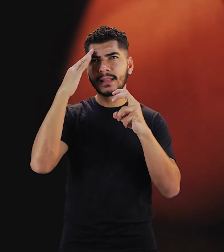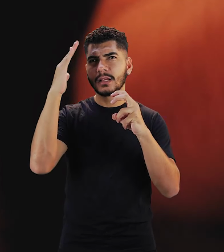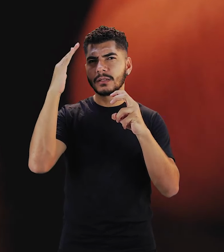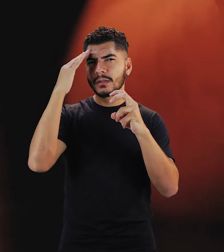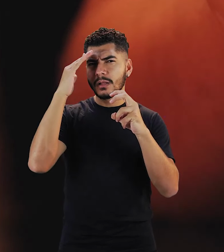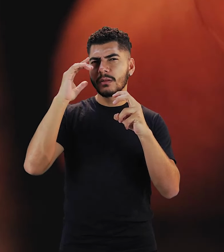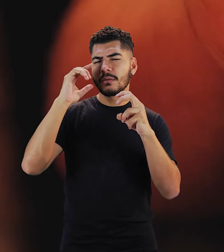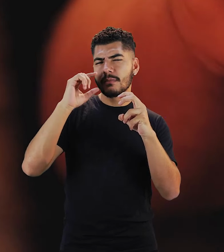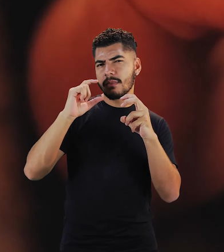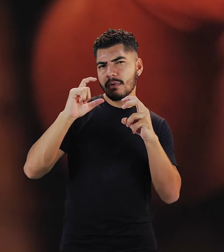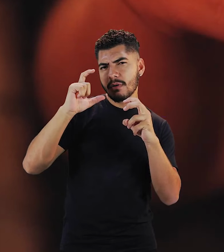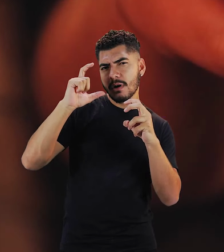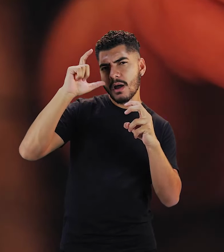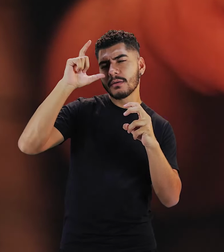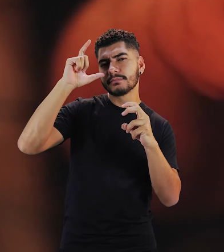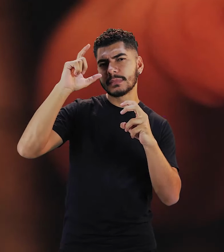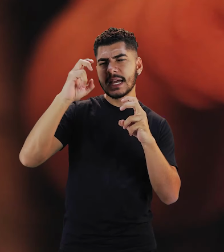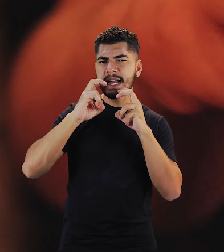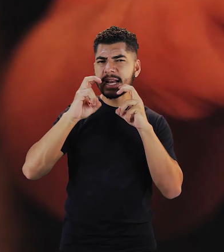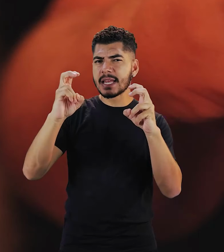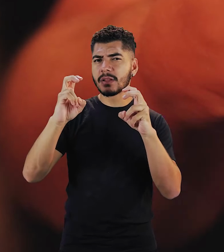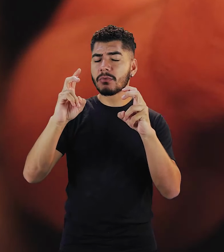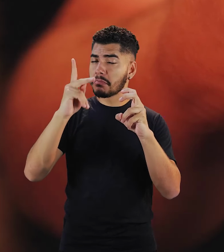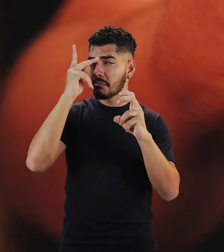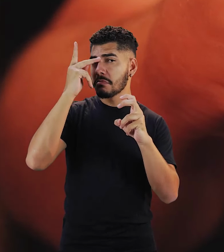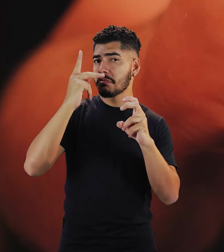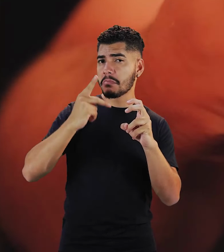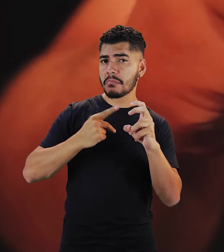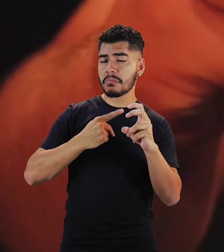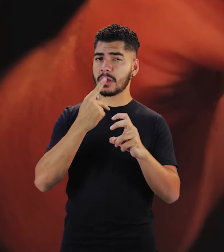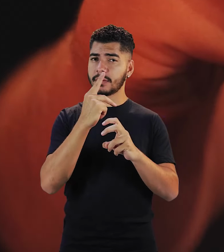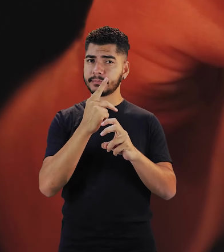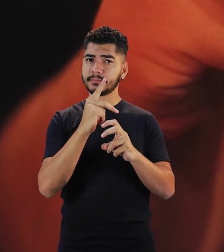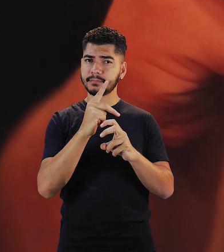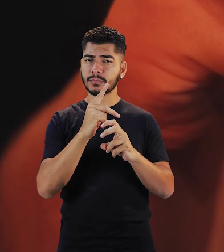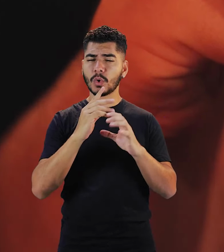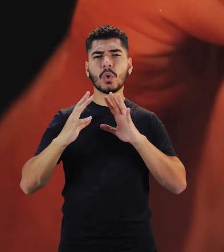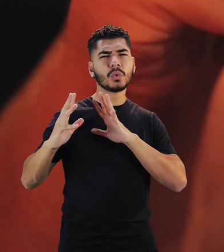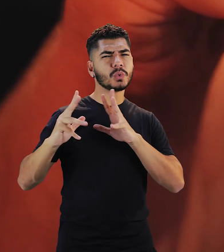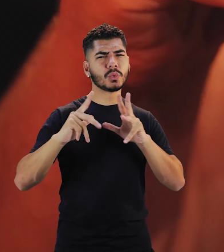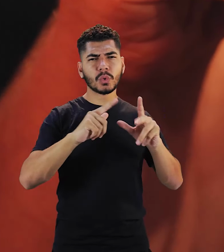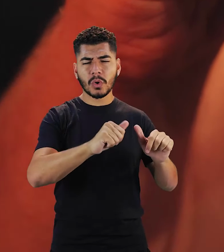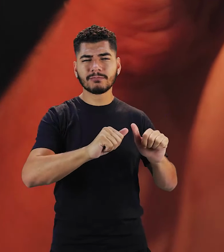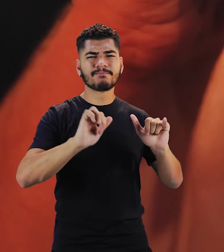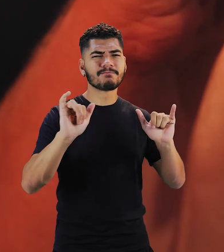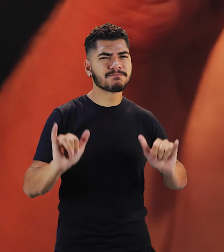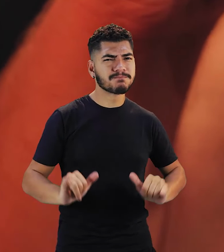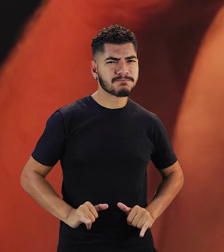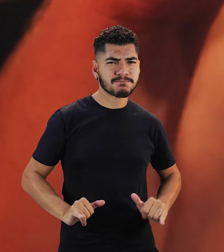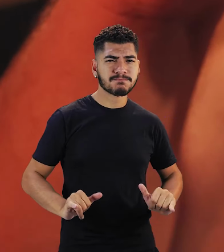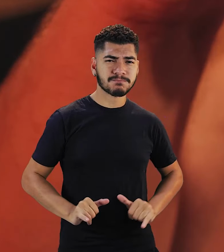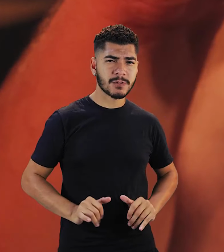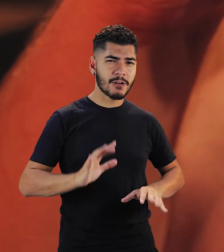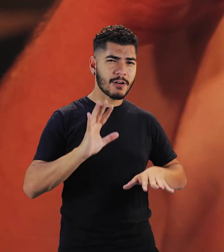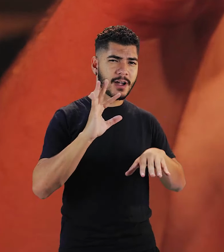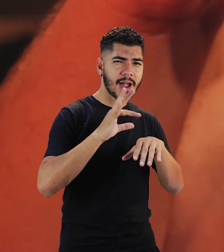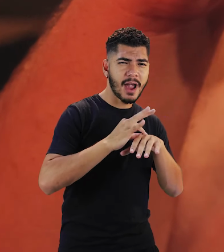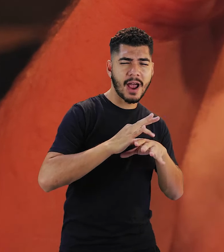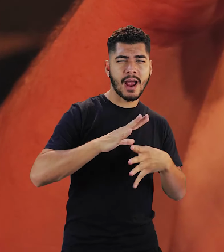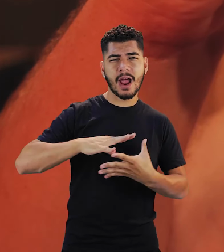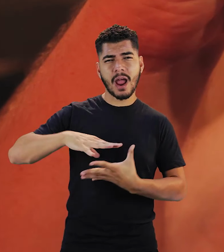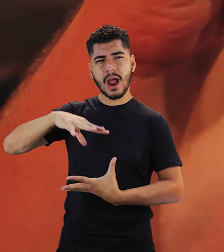por um lado, pelo menos era o seu grito. Sim, todos tinham sofrido juntos, tanto na carne quanto na alma.